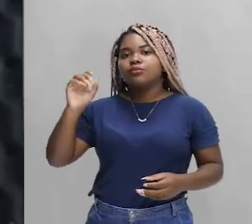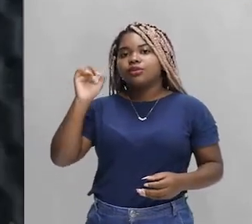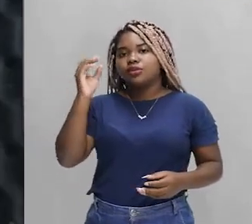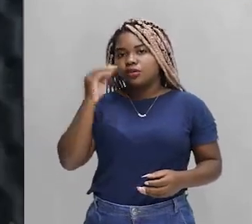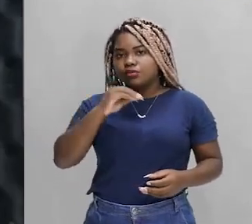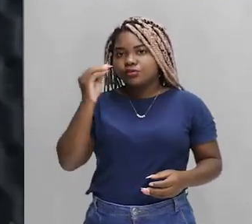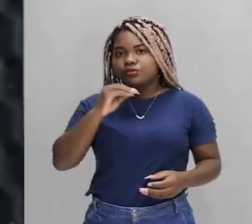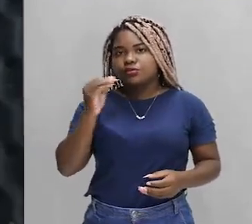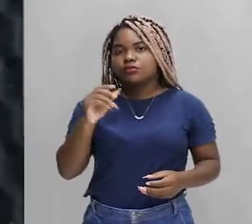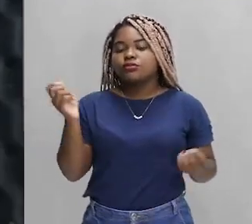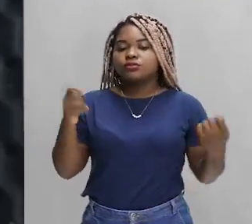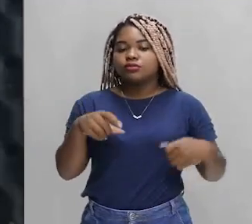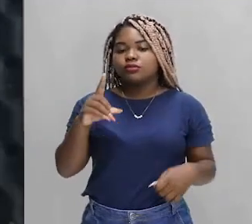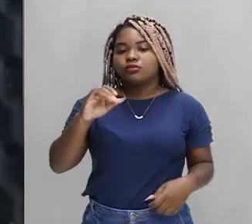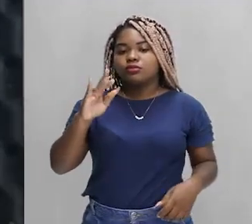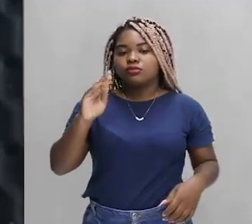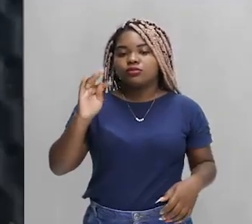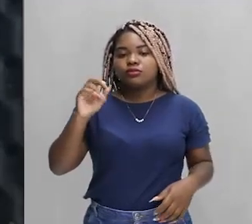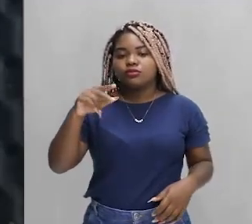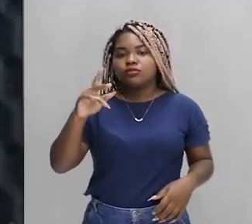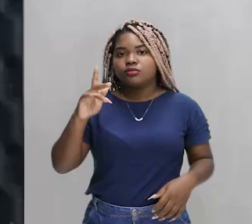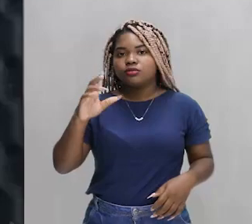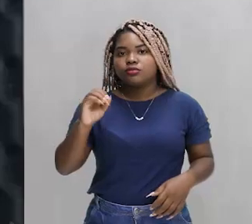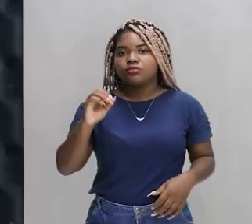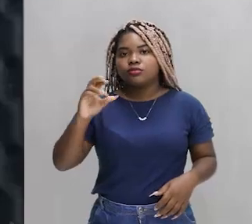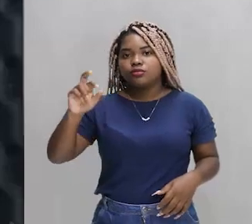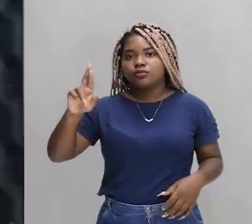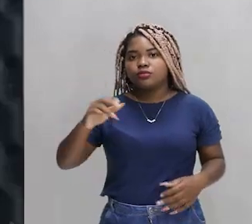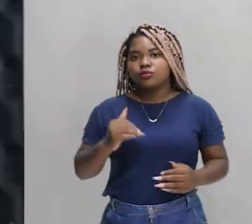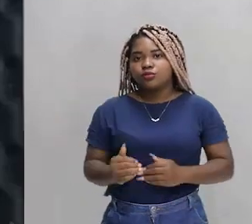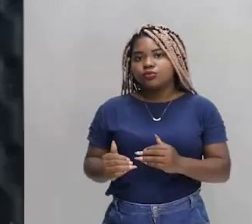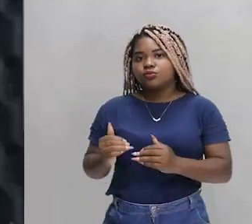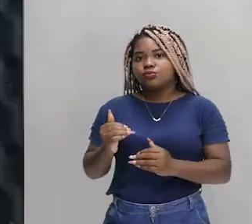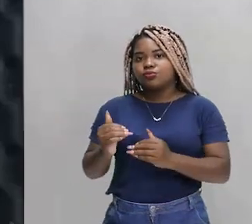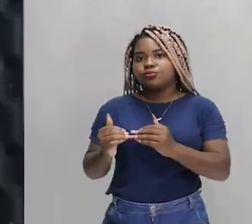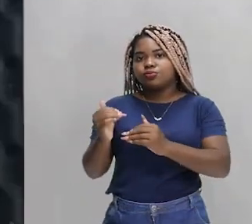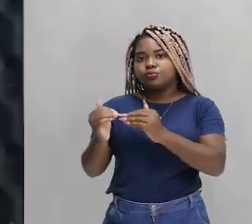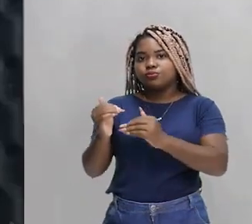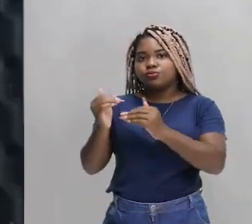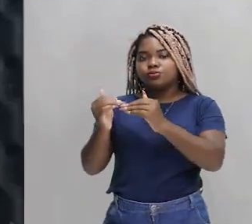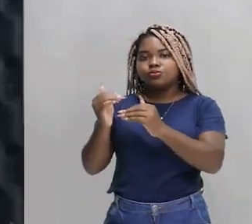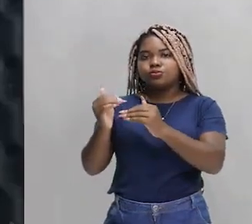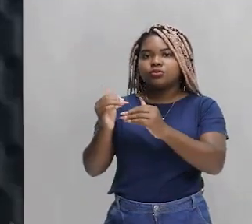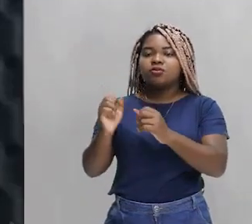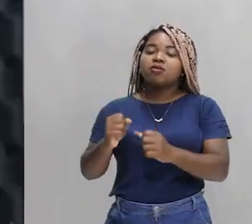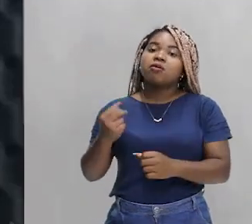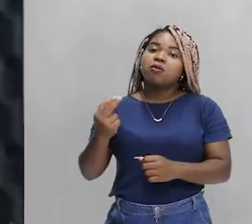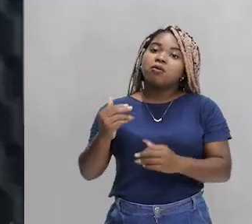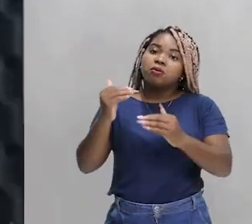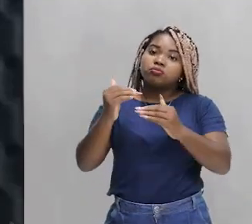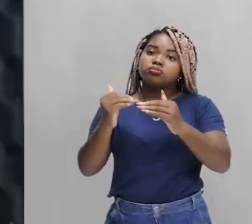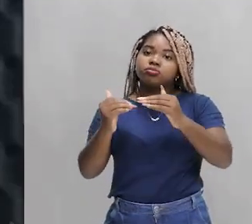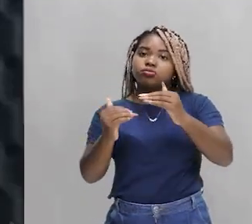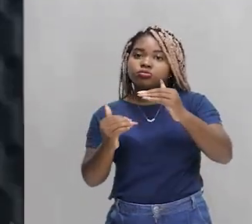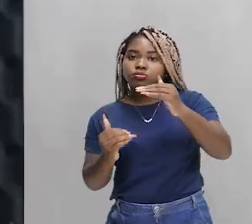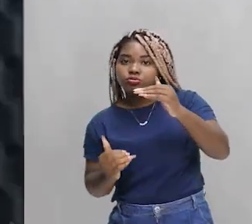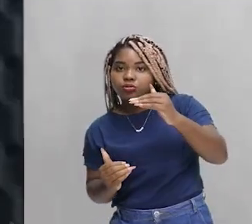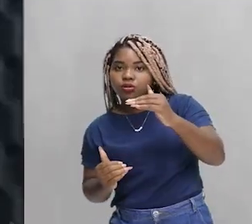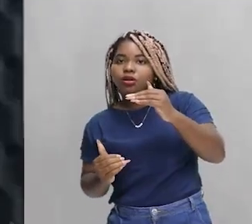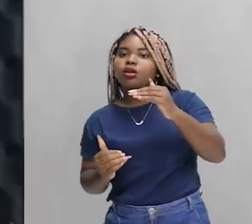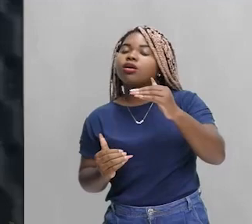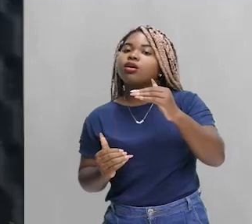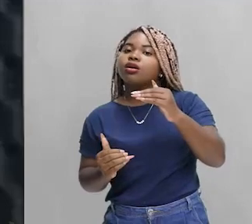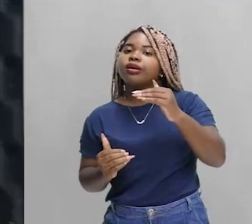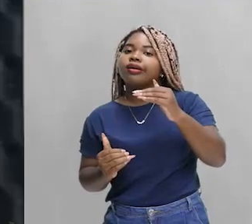ditongos crescentes, né? Ele vai crescendo, ele sai da semivogal para a vogal. Ou posso ter os ditongos decrescentes, né? Quando ele sai da